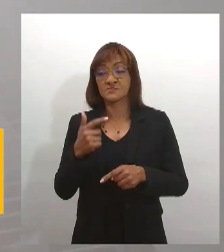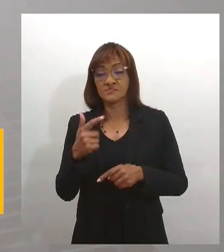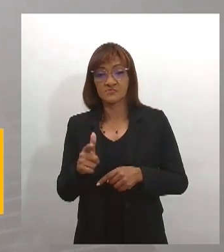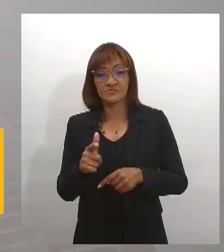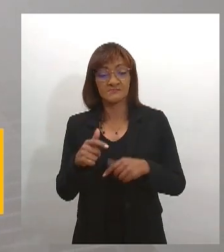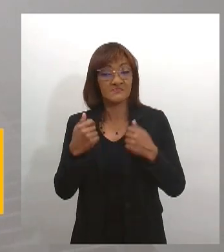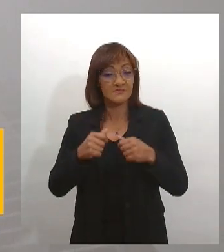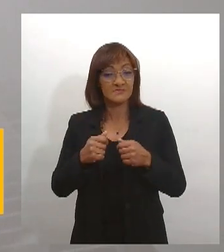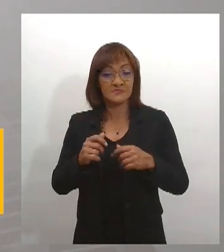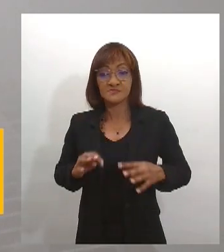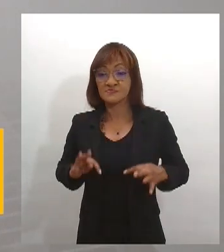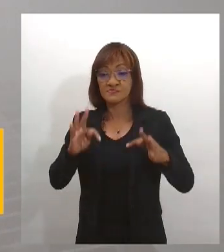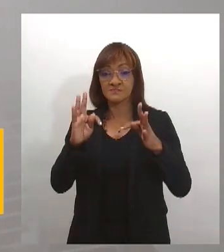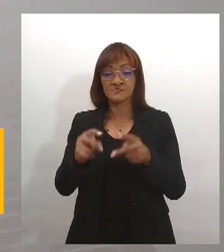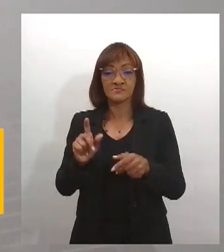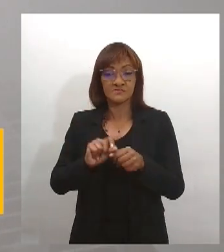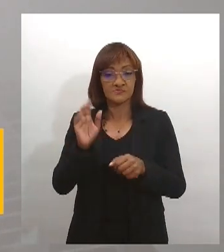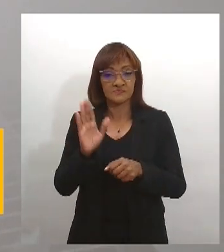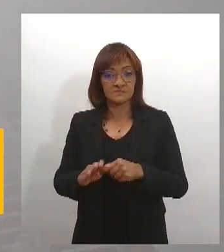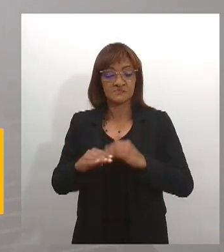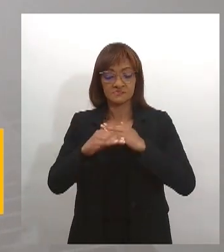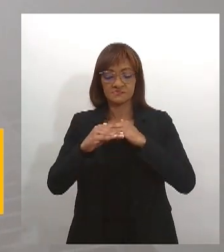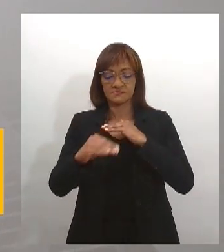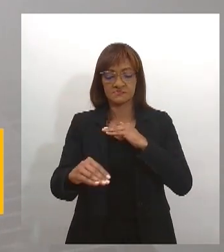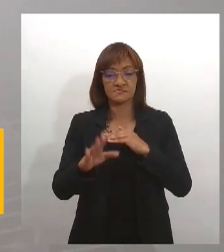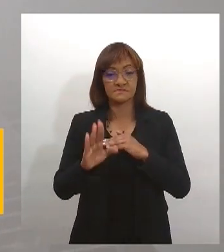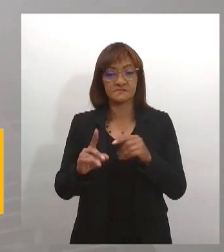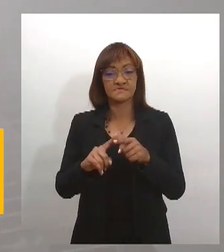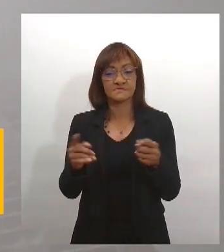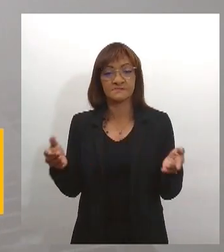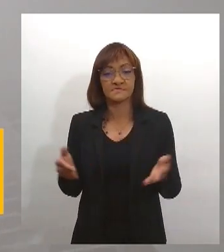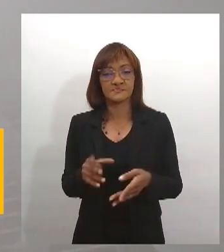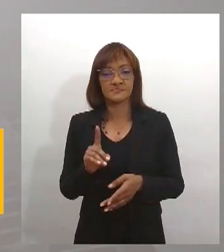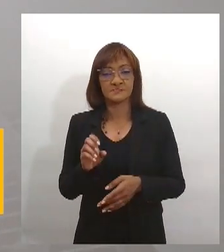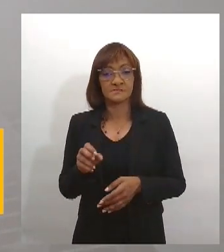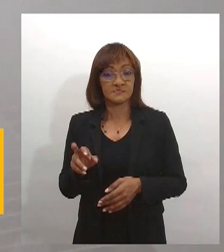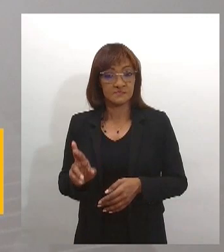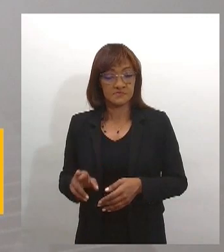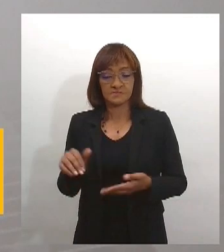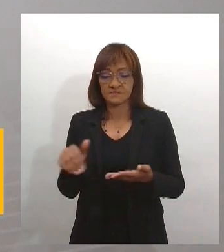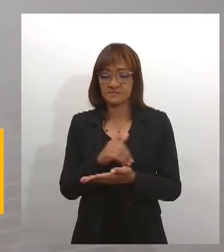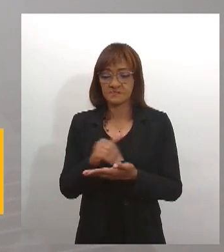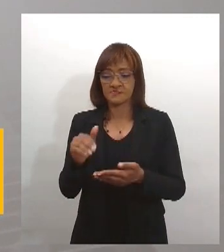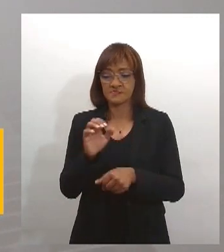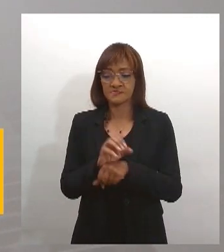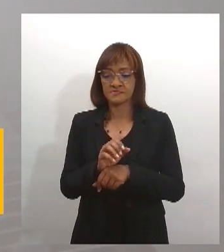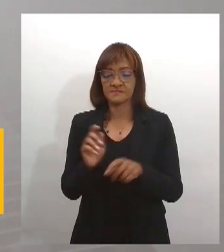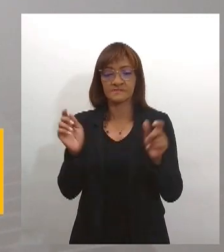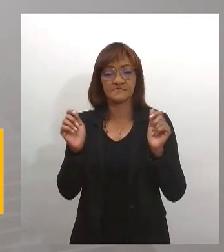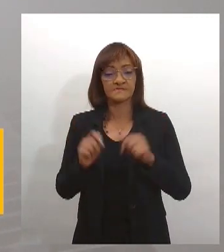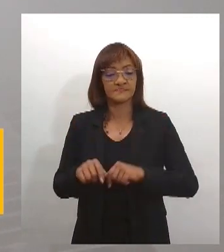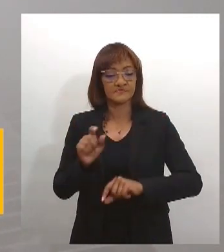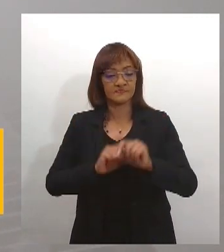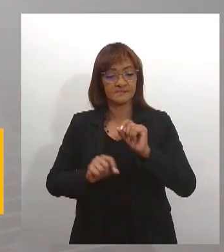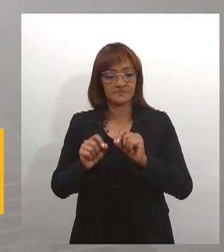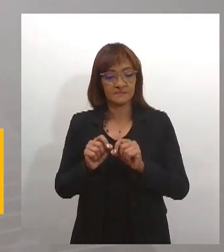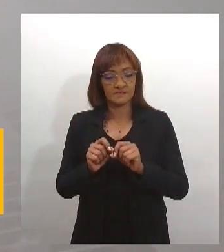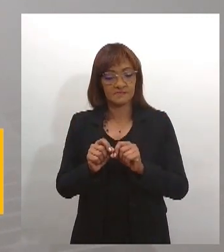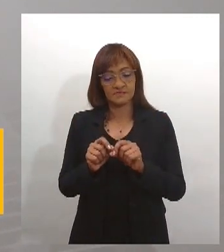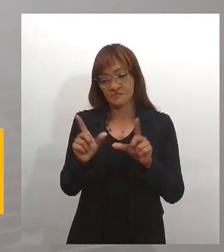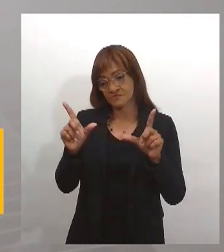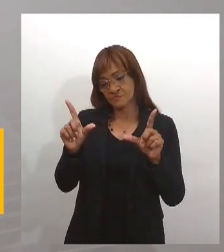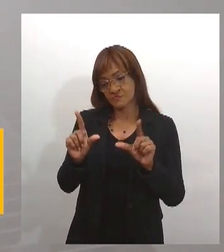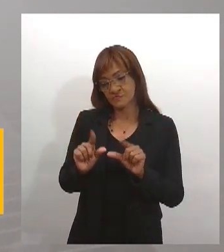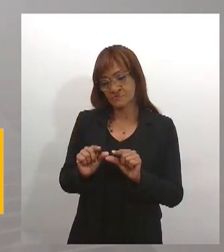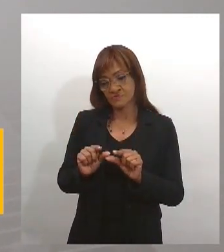E a gente espera agora que os órgãos competentes, DR, a secretaria responsável do estado, façam sua parte e amenize o sofrimento por que passam